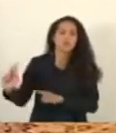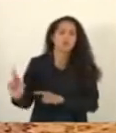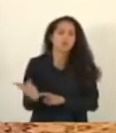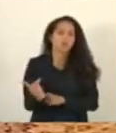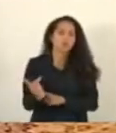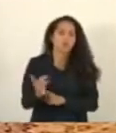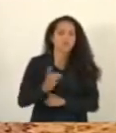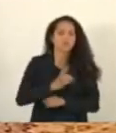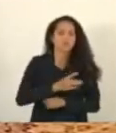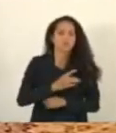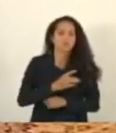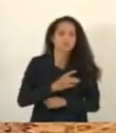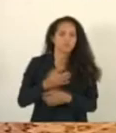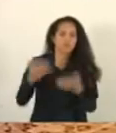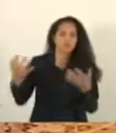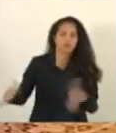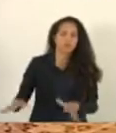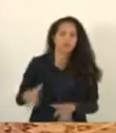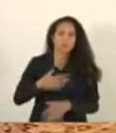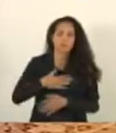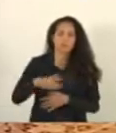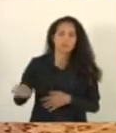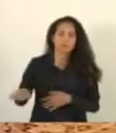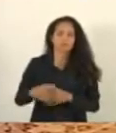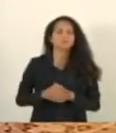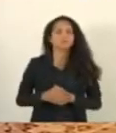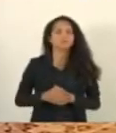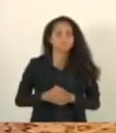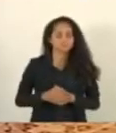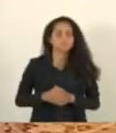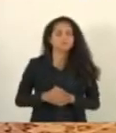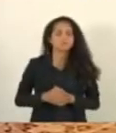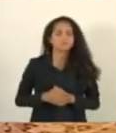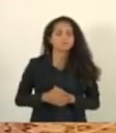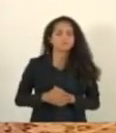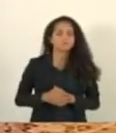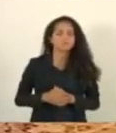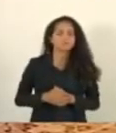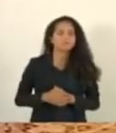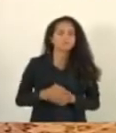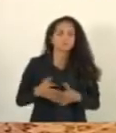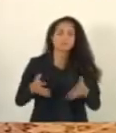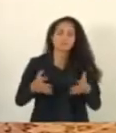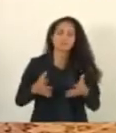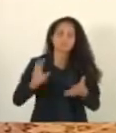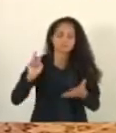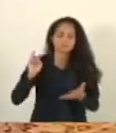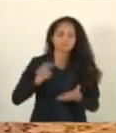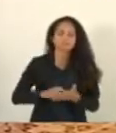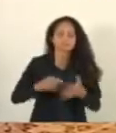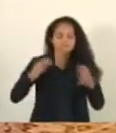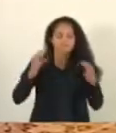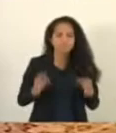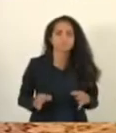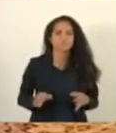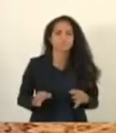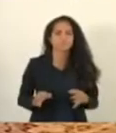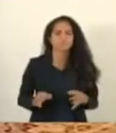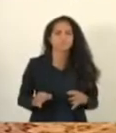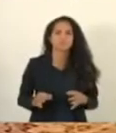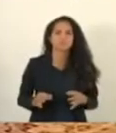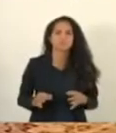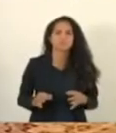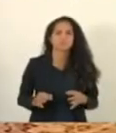sexismo, nós temos uma presença concreta, real,